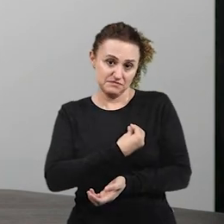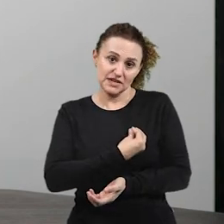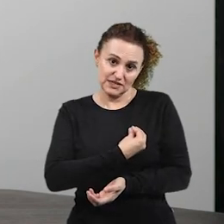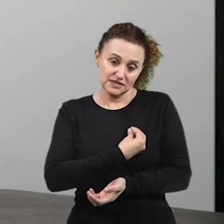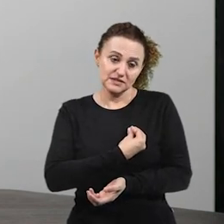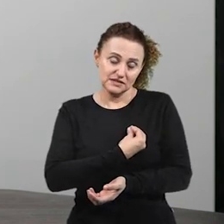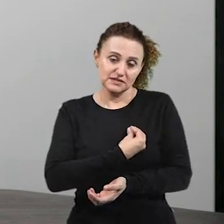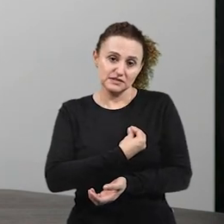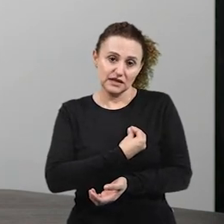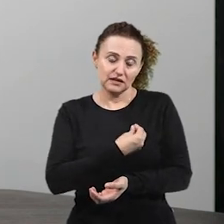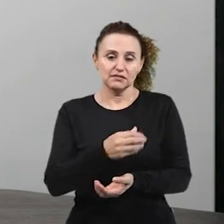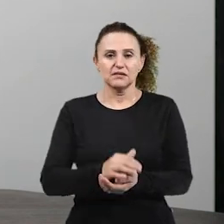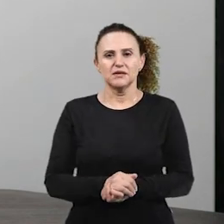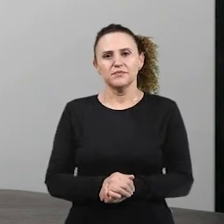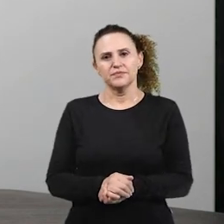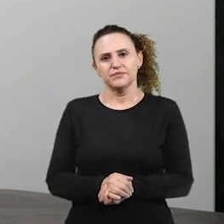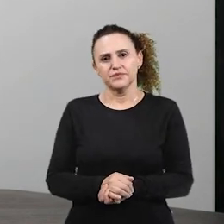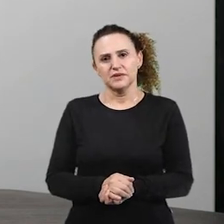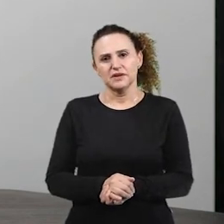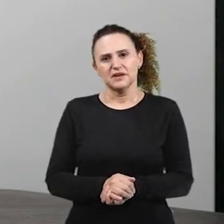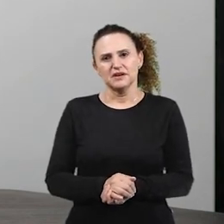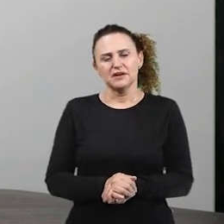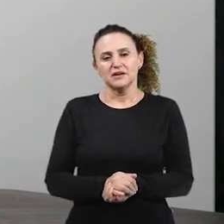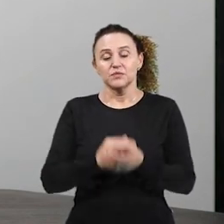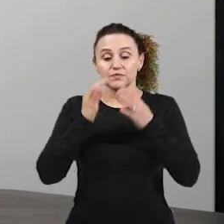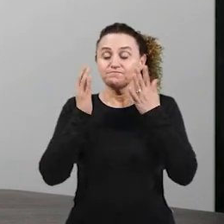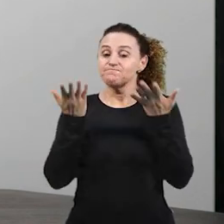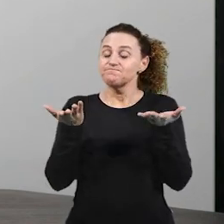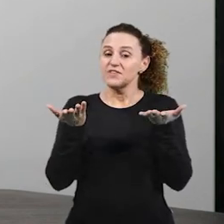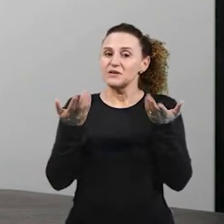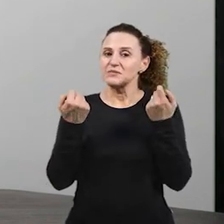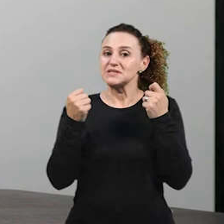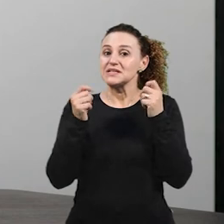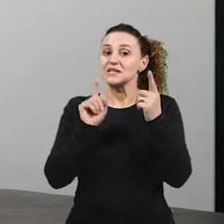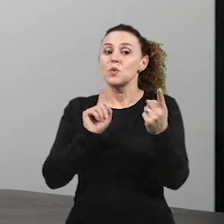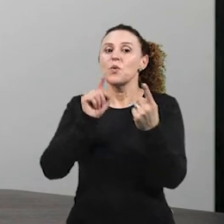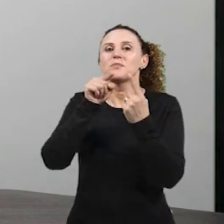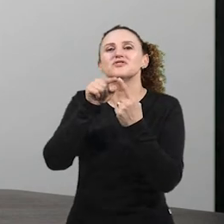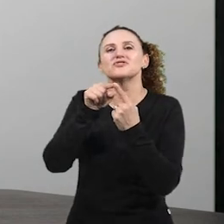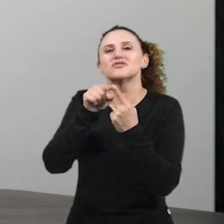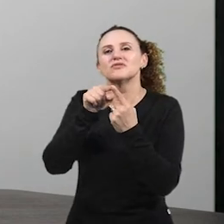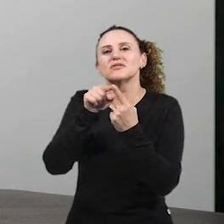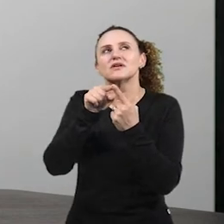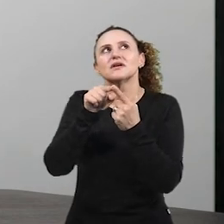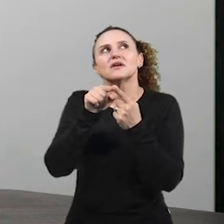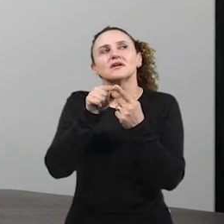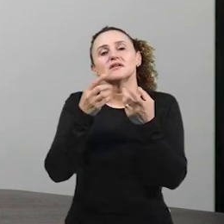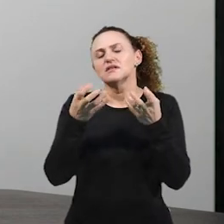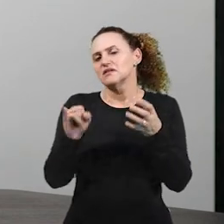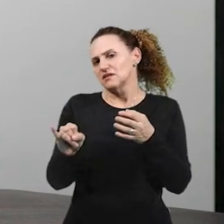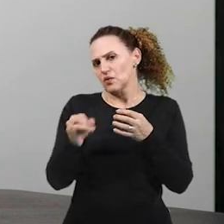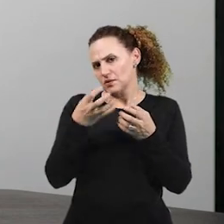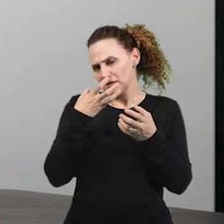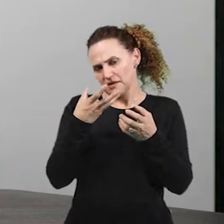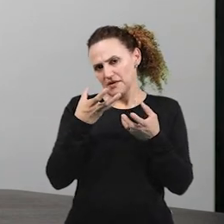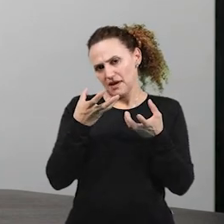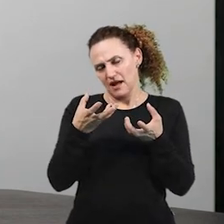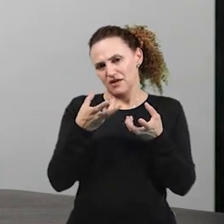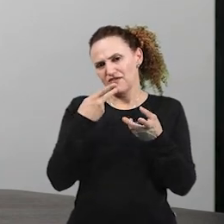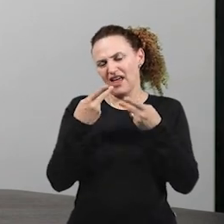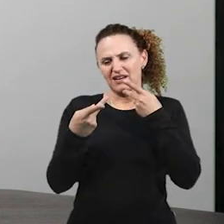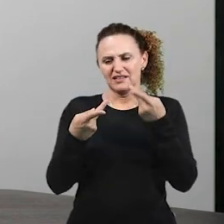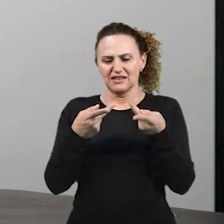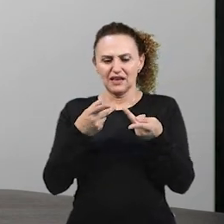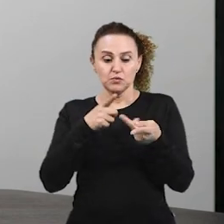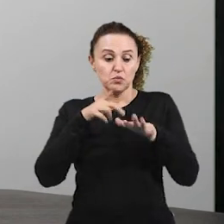em determinados gêneros textuais e com uma determinada intenção se eu quero dizer que algo é tem um